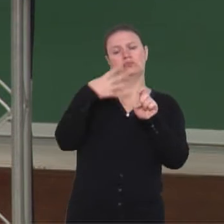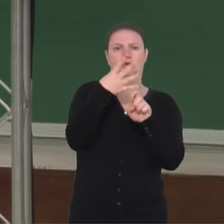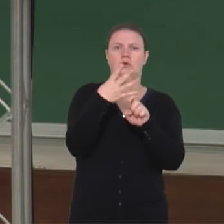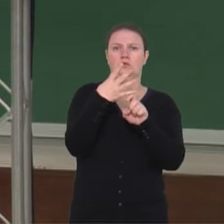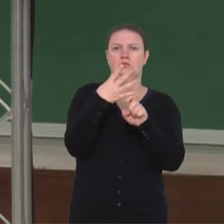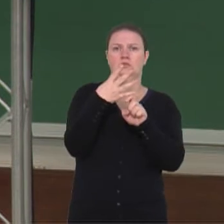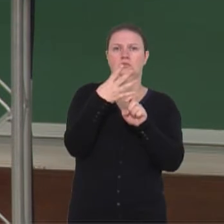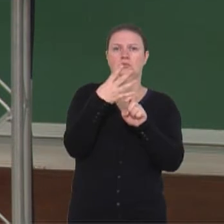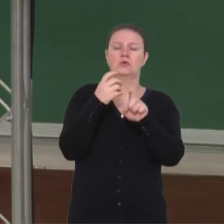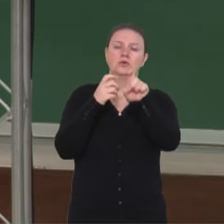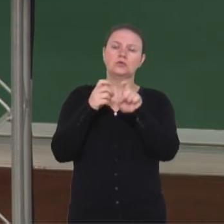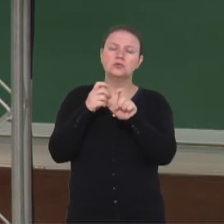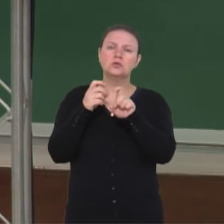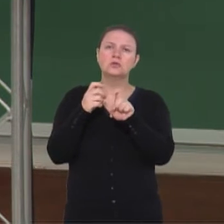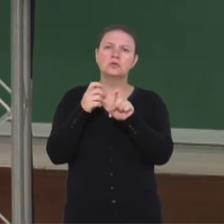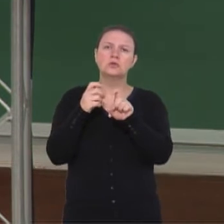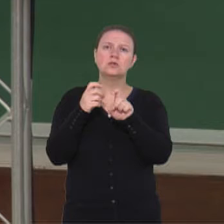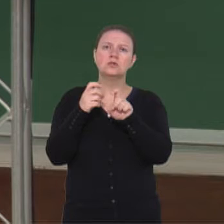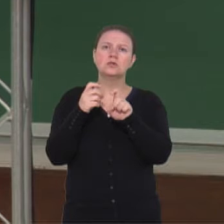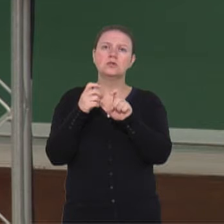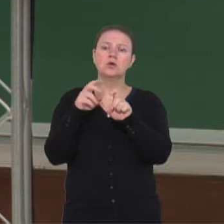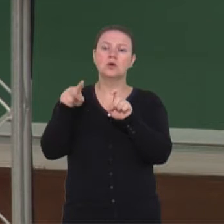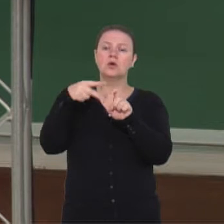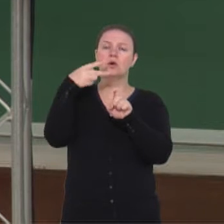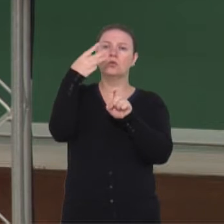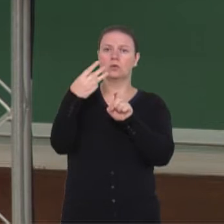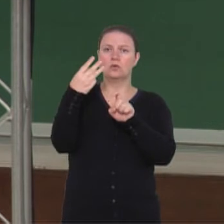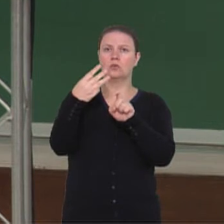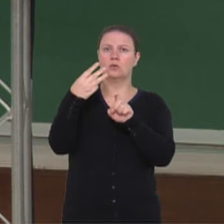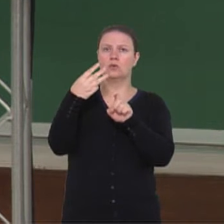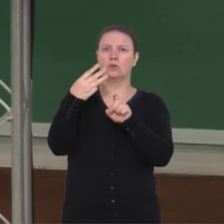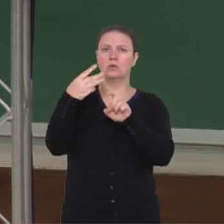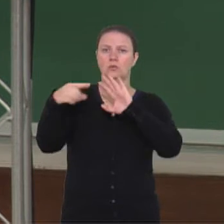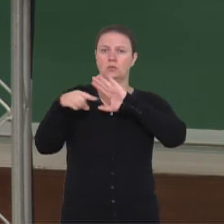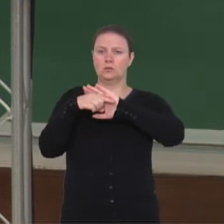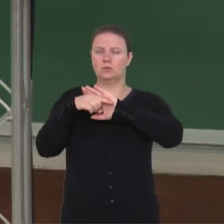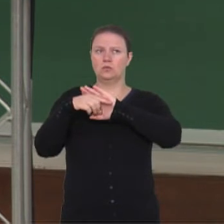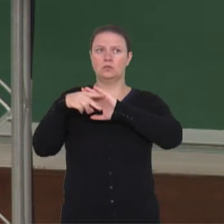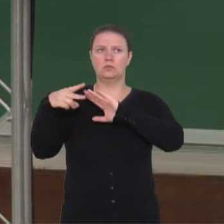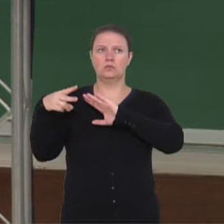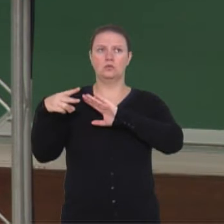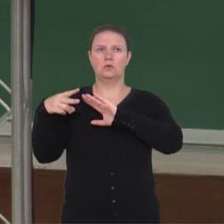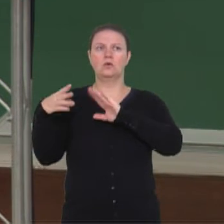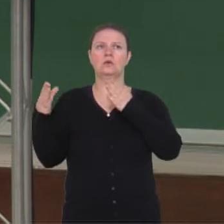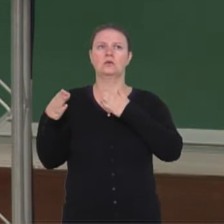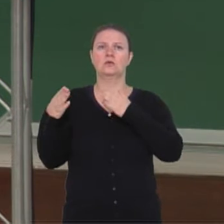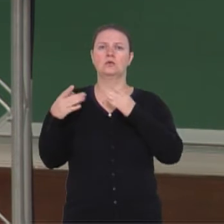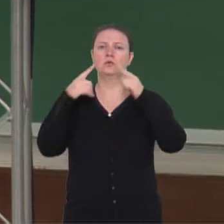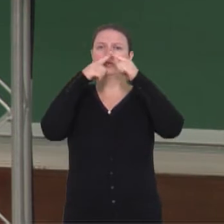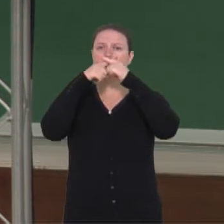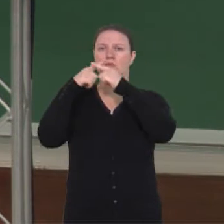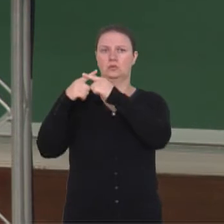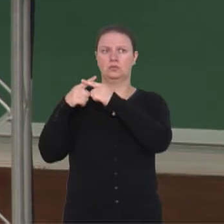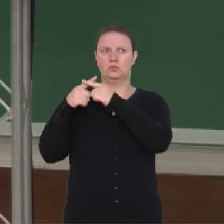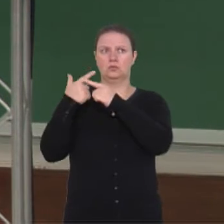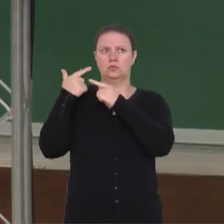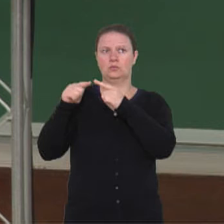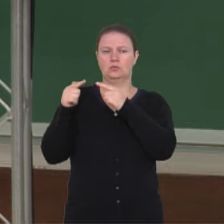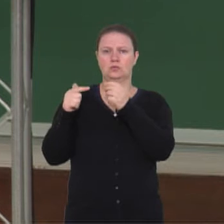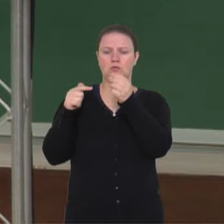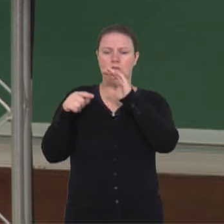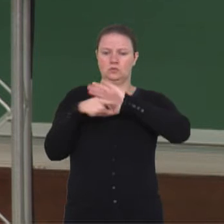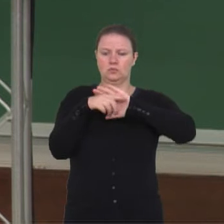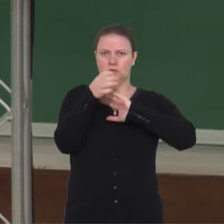pelo segundo, x ao cubo vezes negativo 2, negativo 2x ao cubo. Multiplicamos 2, próximo termo,